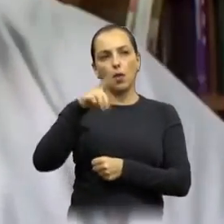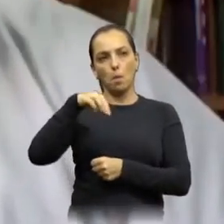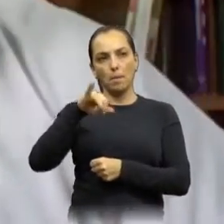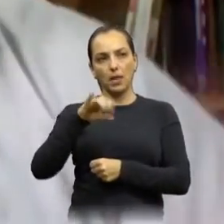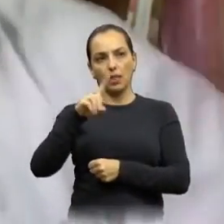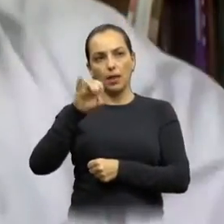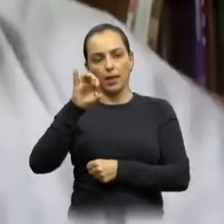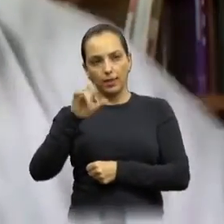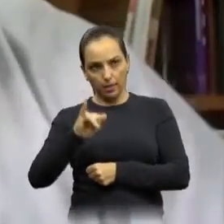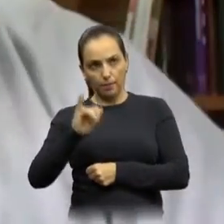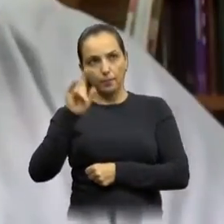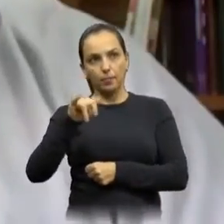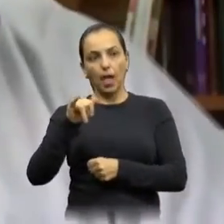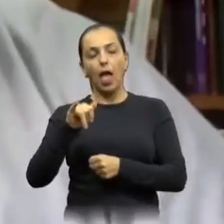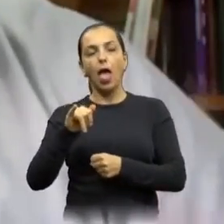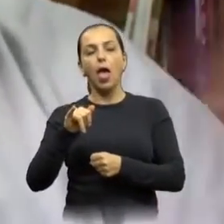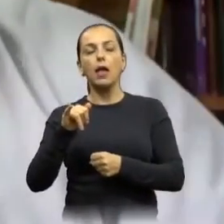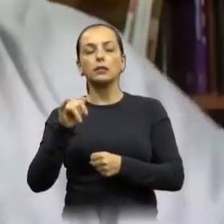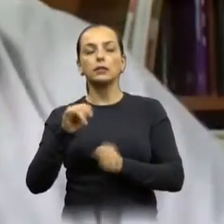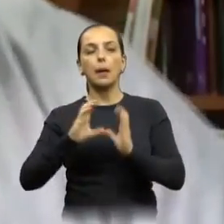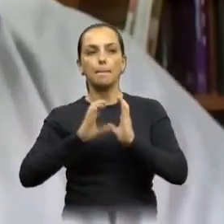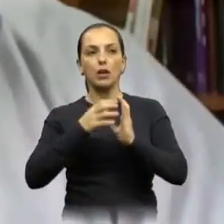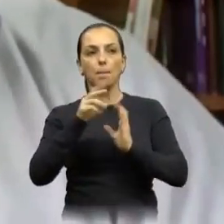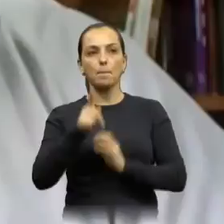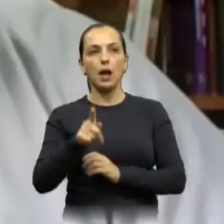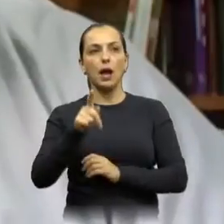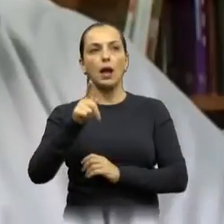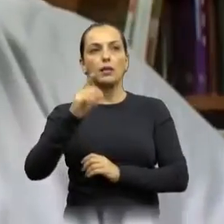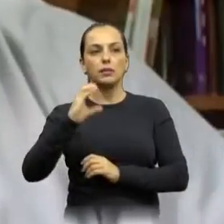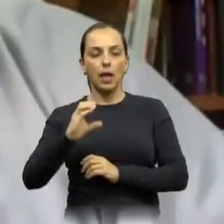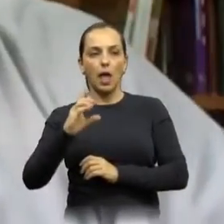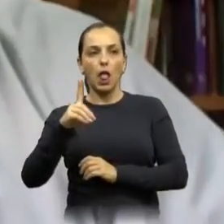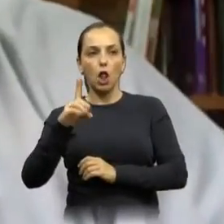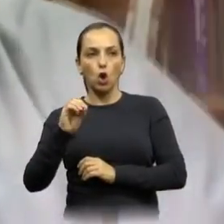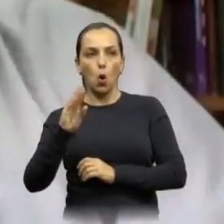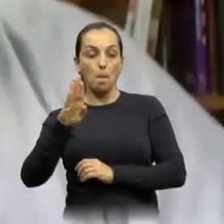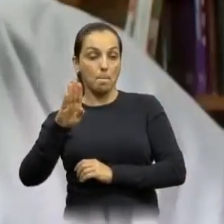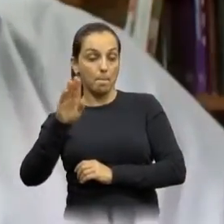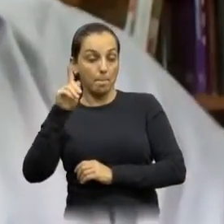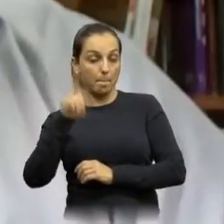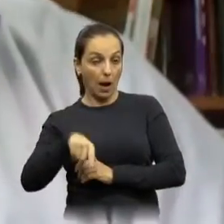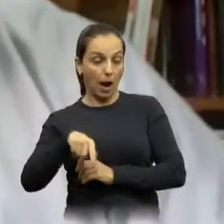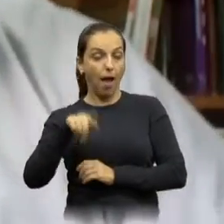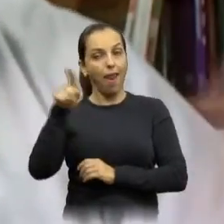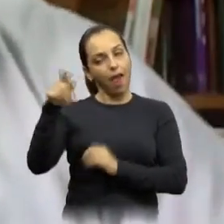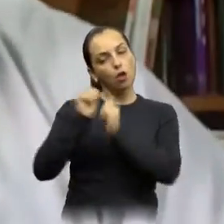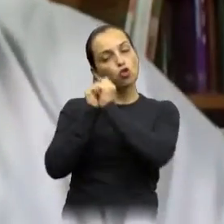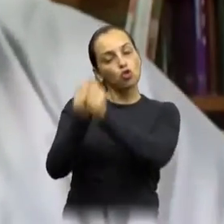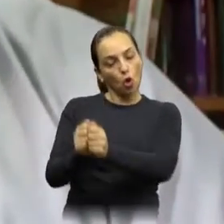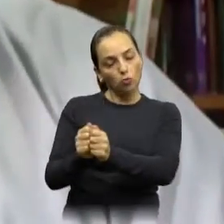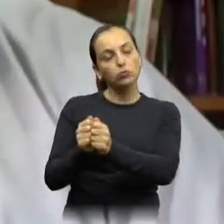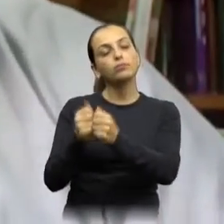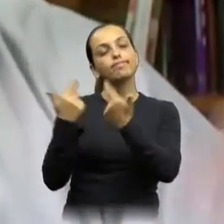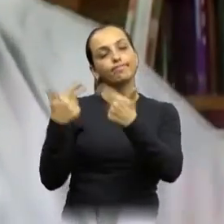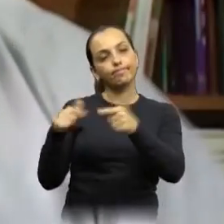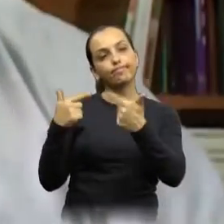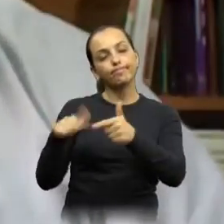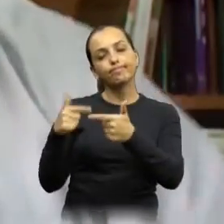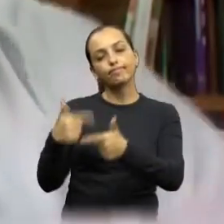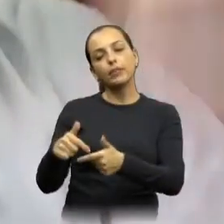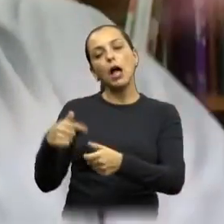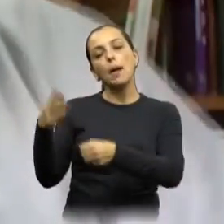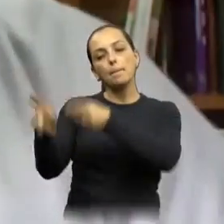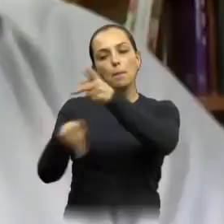PCdoB nessa casa. A gente fez uma visita a uma série de pessoas e a população, lá no Salmidei, para colher, as demandas do